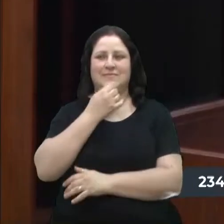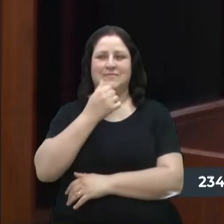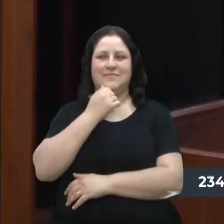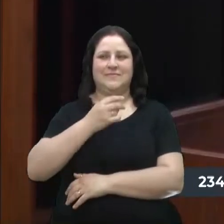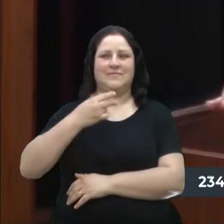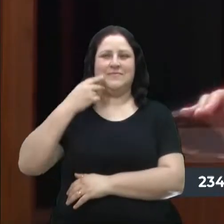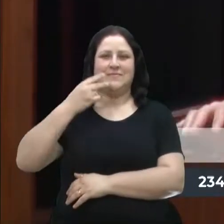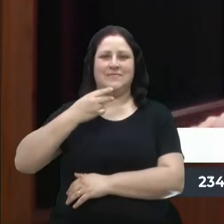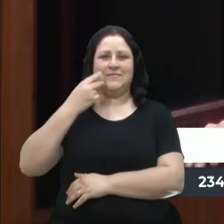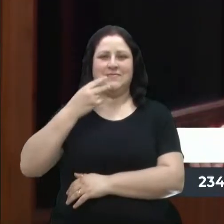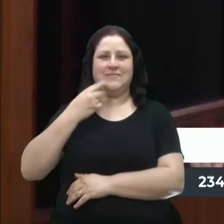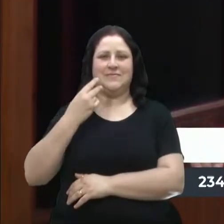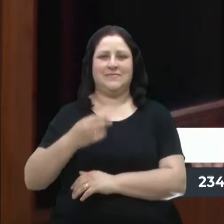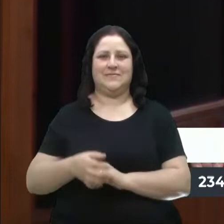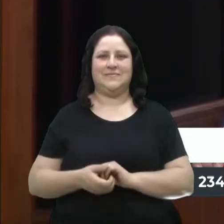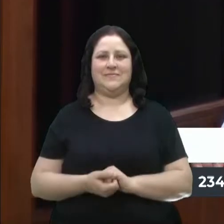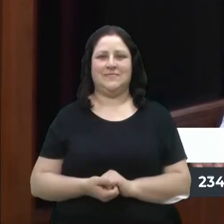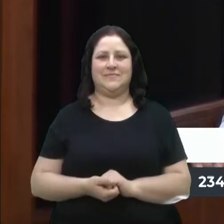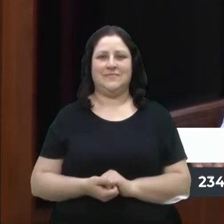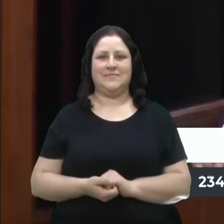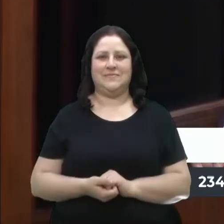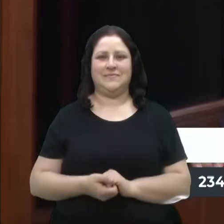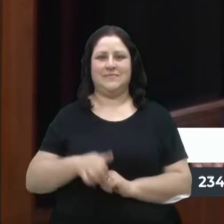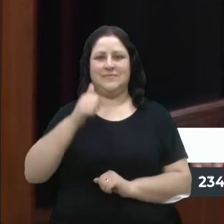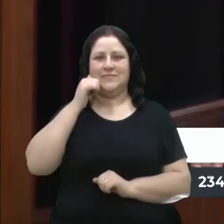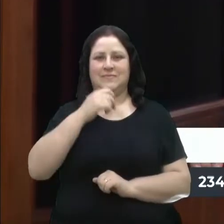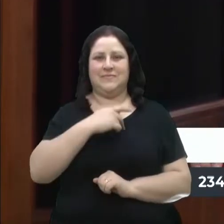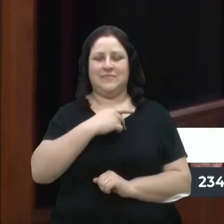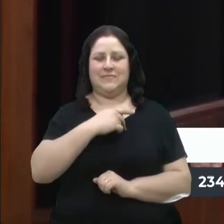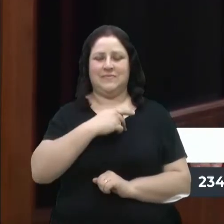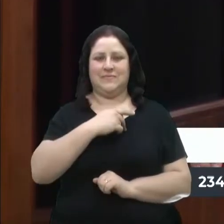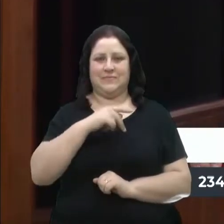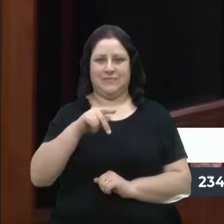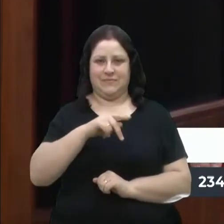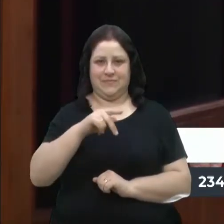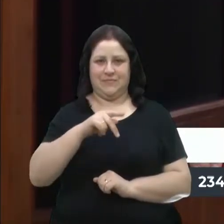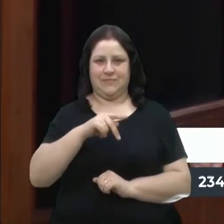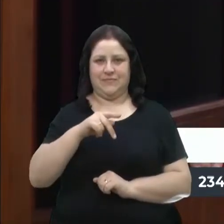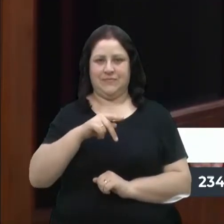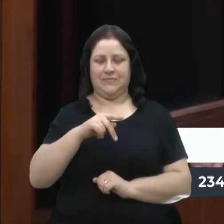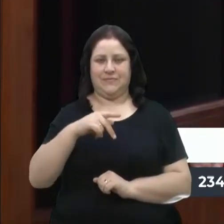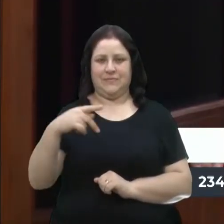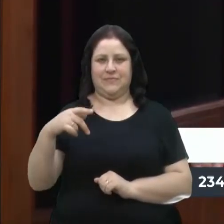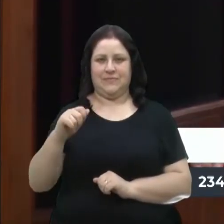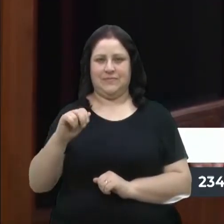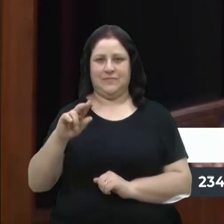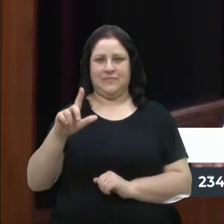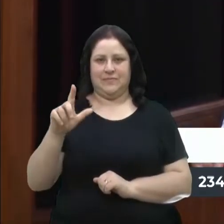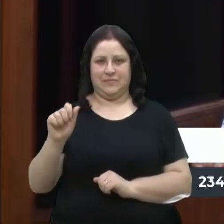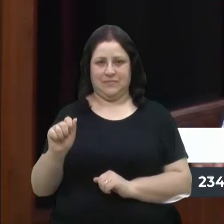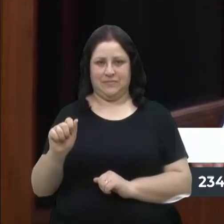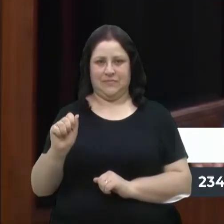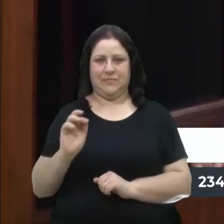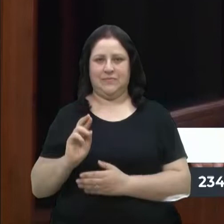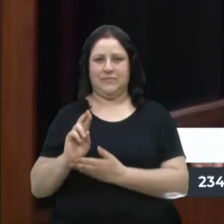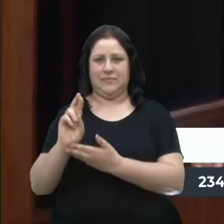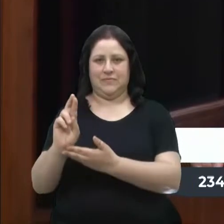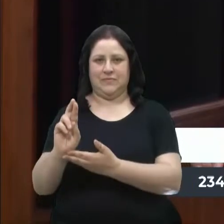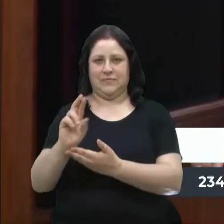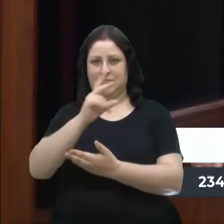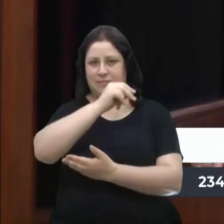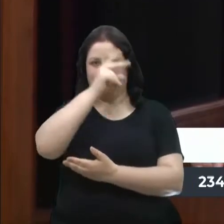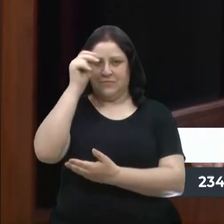vereadores um professor é a Paula martinati apresentando aqui o Prefeito Municipal a Secretaria Municipal de Educação